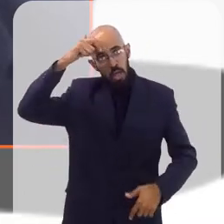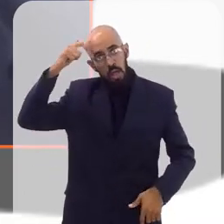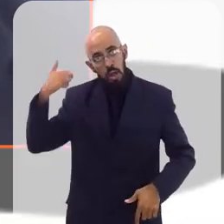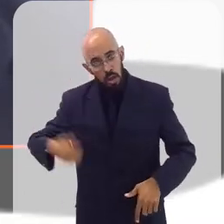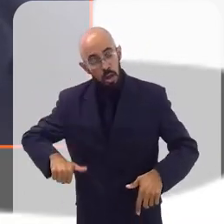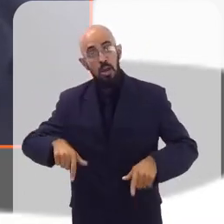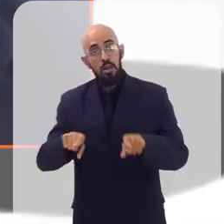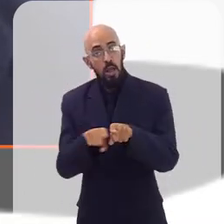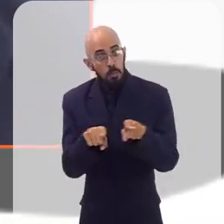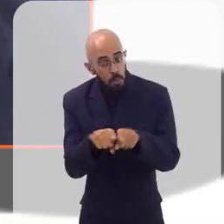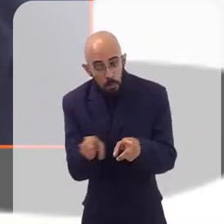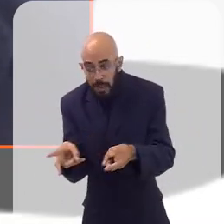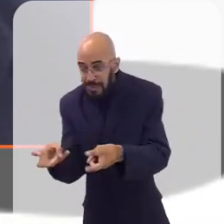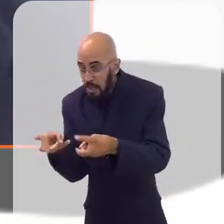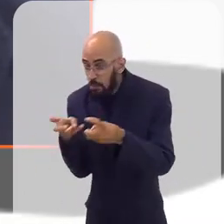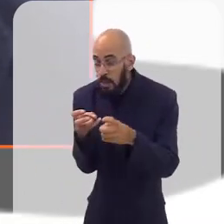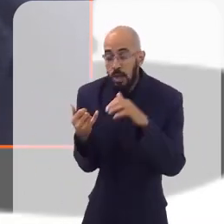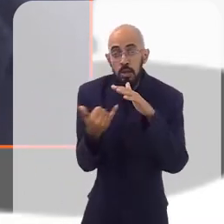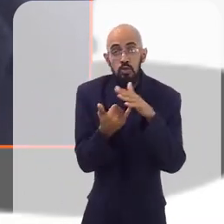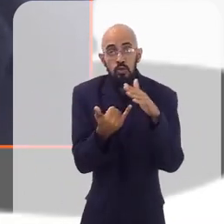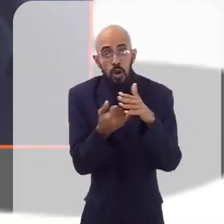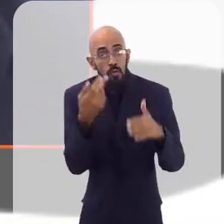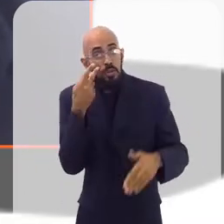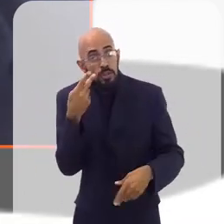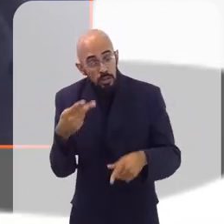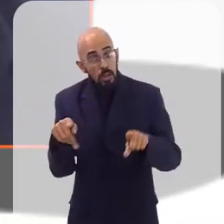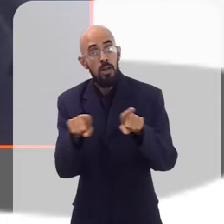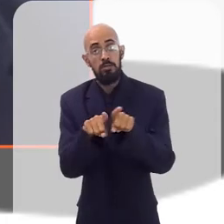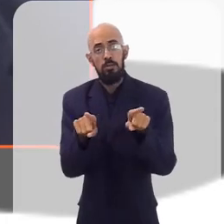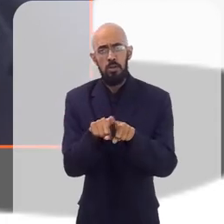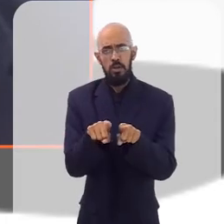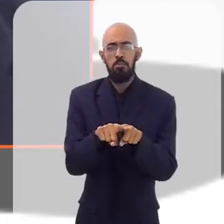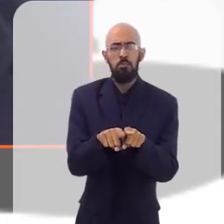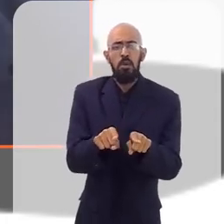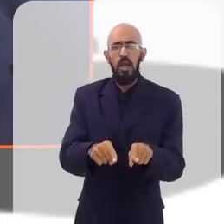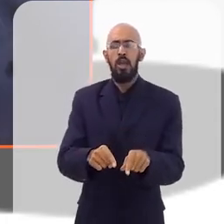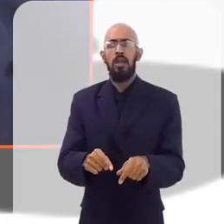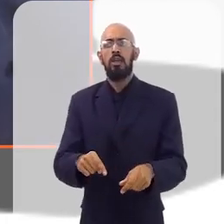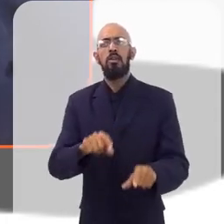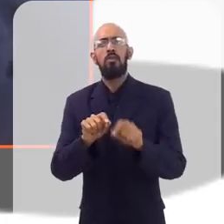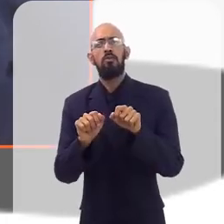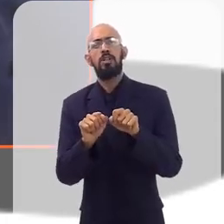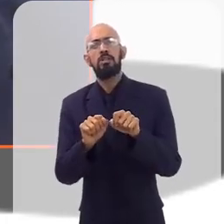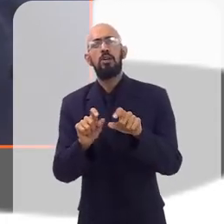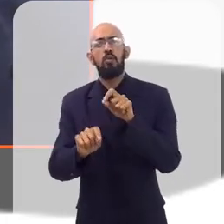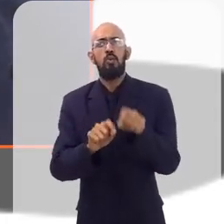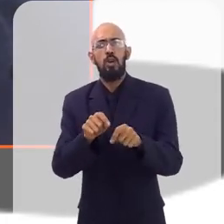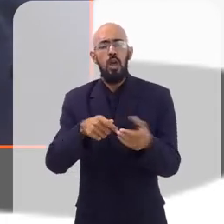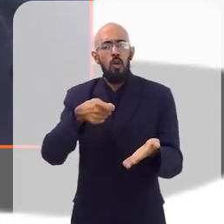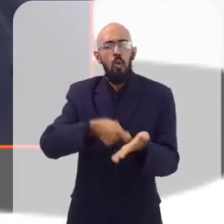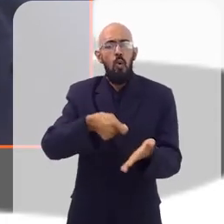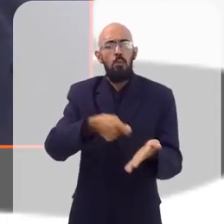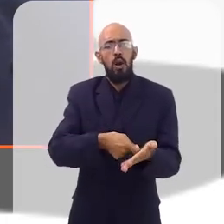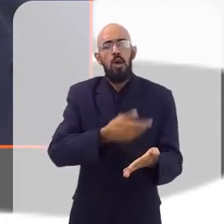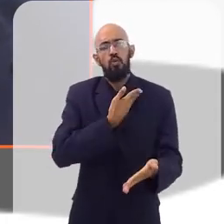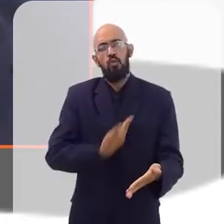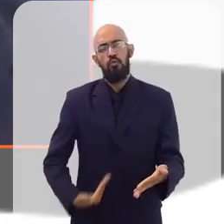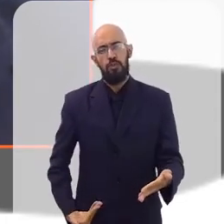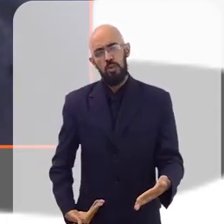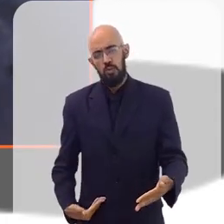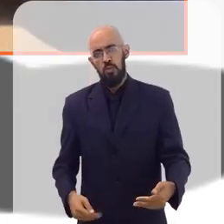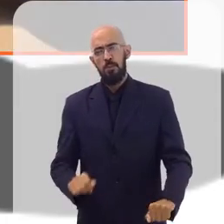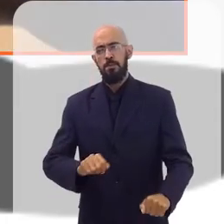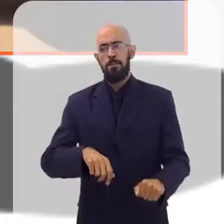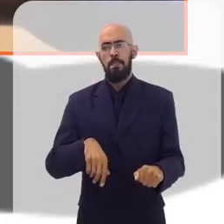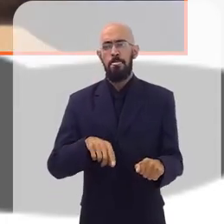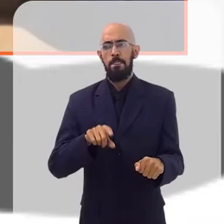dedicação ouvindo as entidades visitando as entidades e trazendo isso cobrando do poder